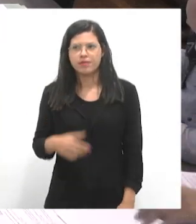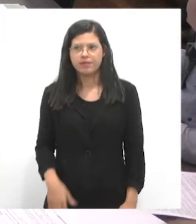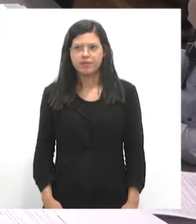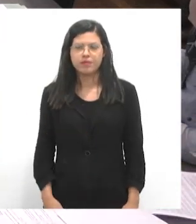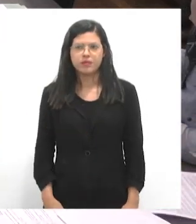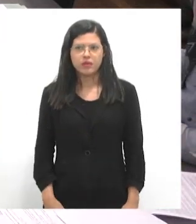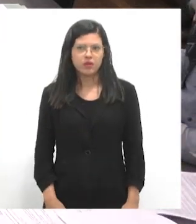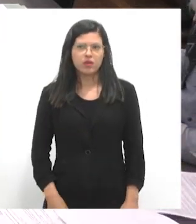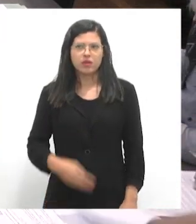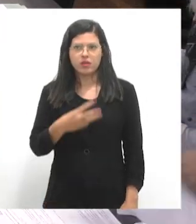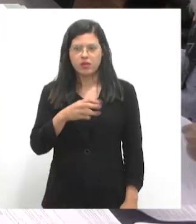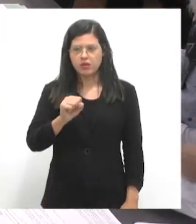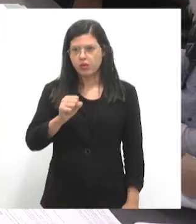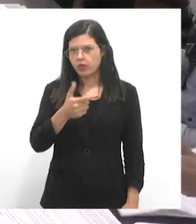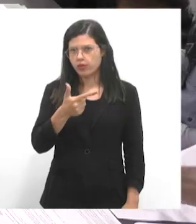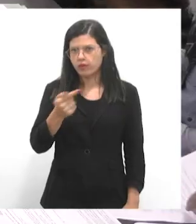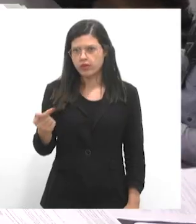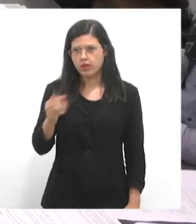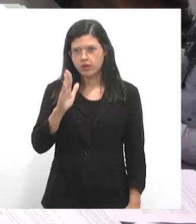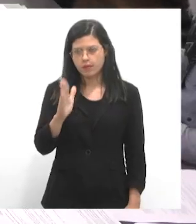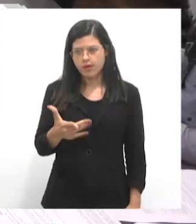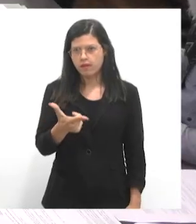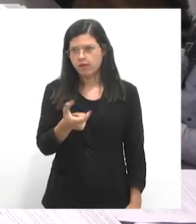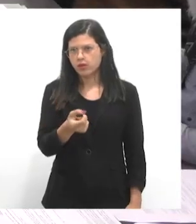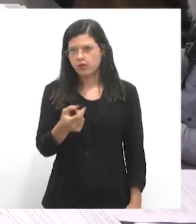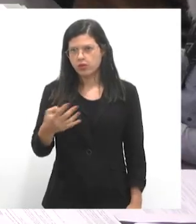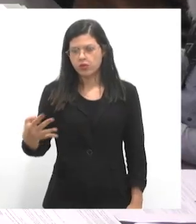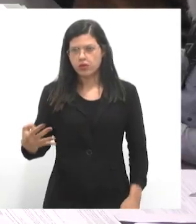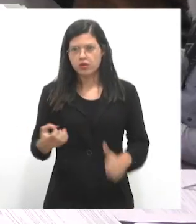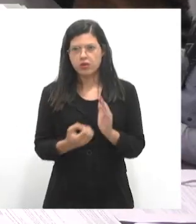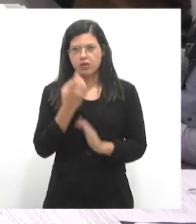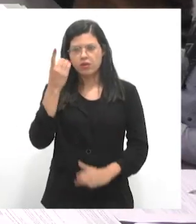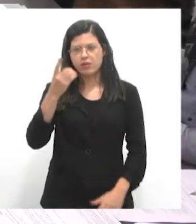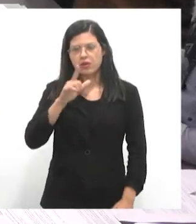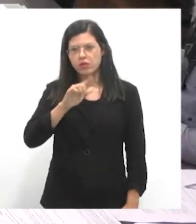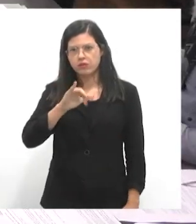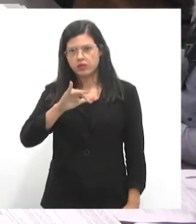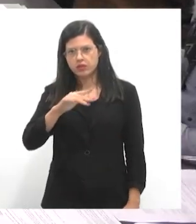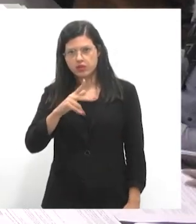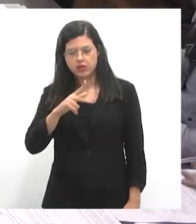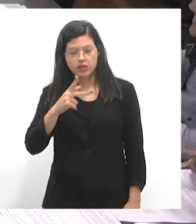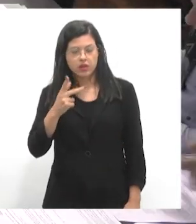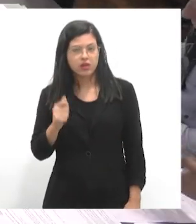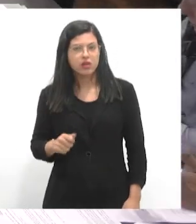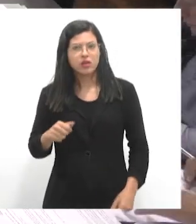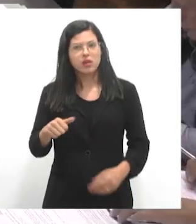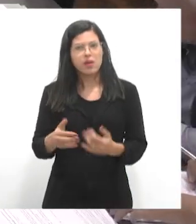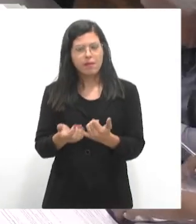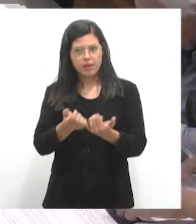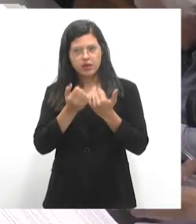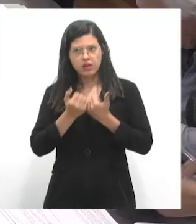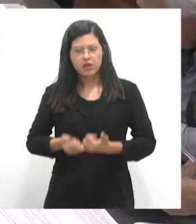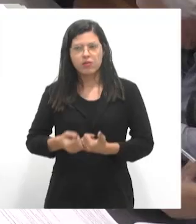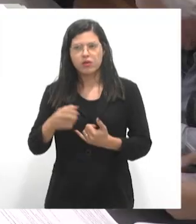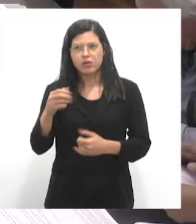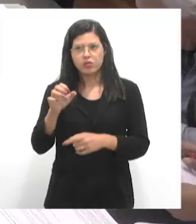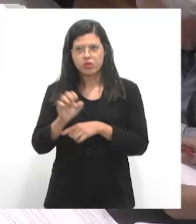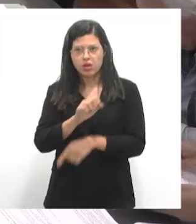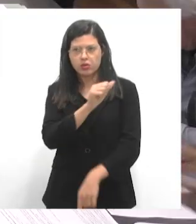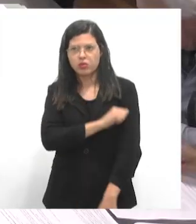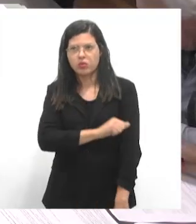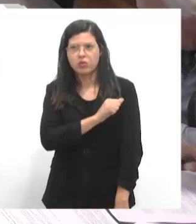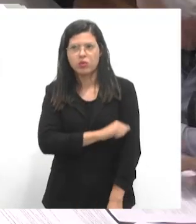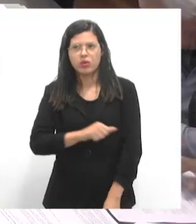pauta, projeto de lei 3827 de 24, de autoria da deputada Lucinha, que considera patrimônio imaterial do Estado do Rio de Janeiro para fins de